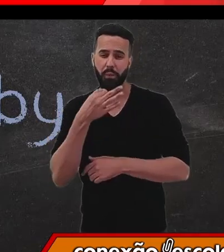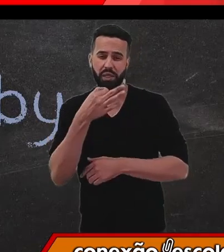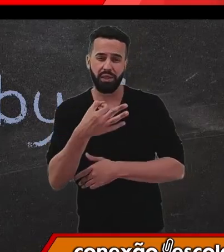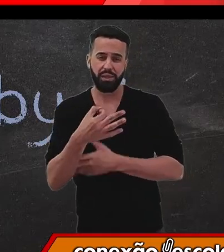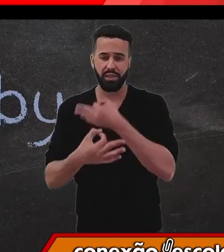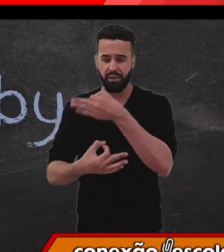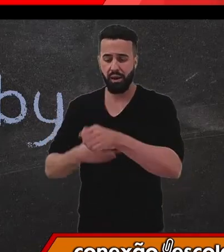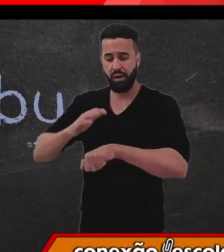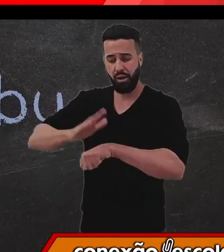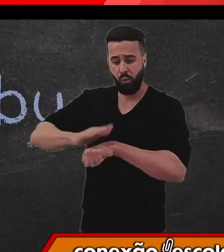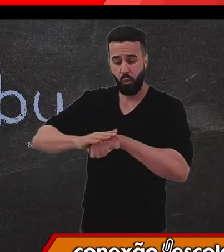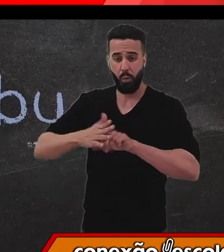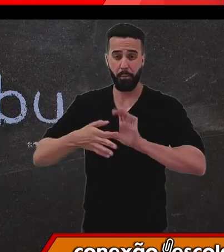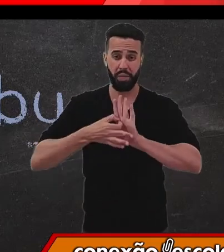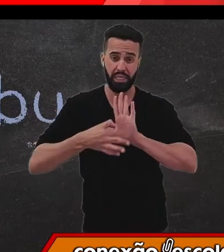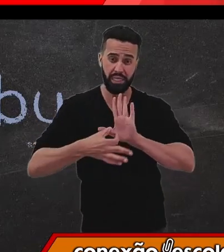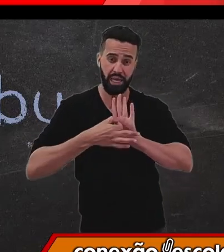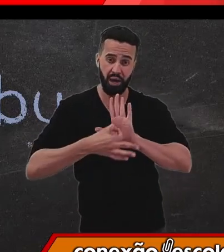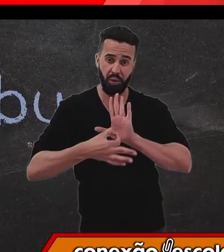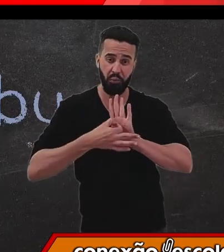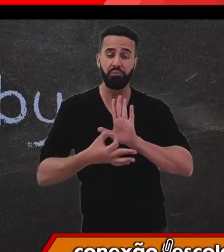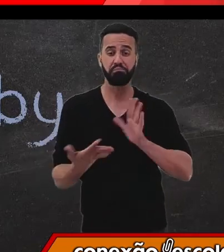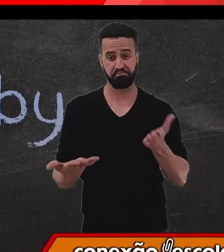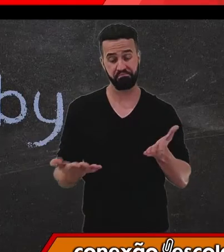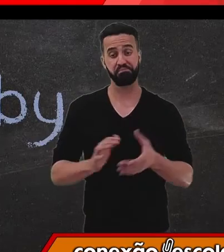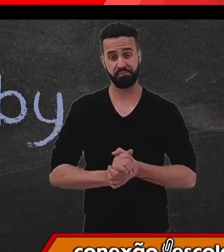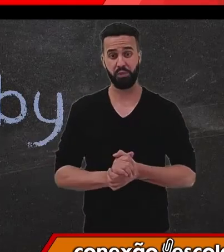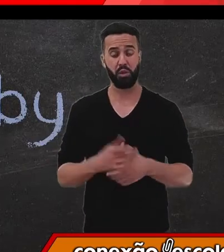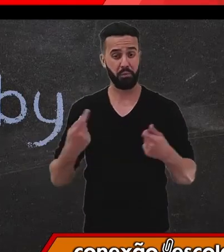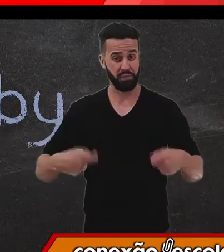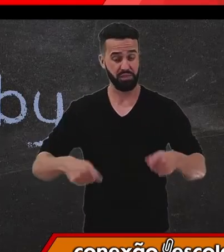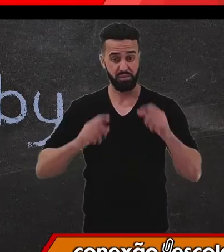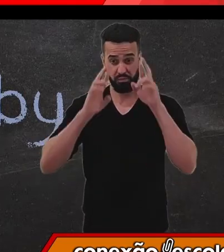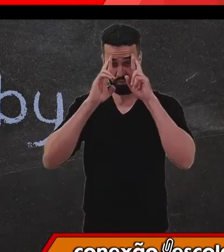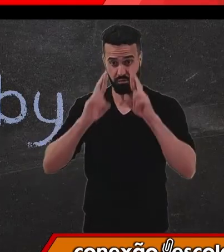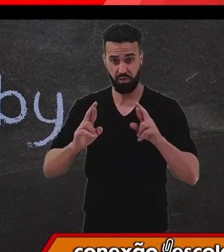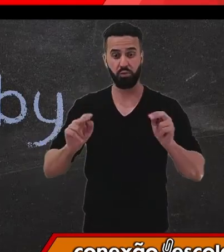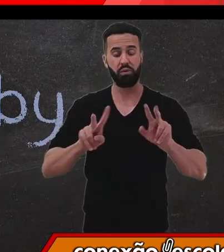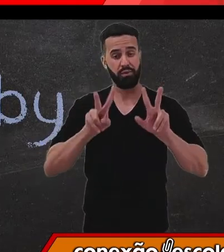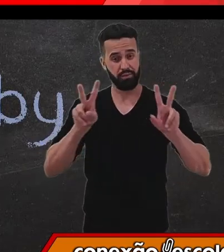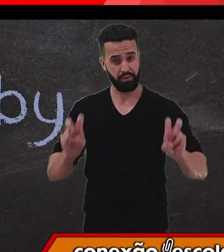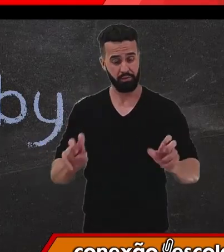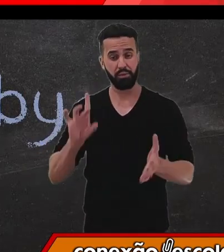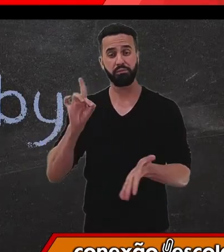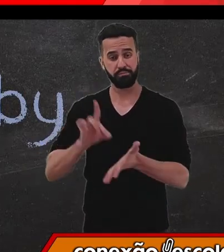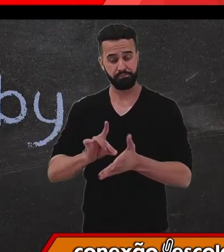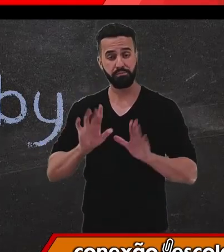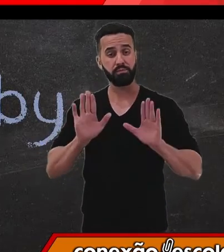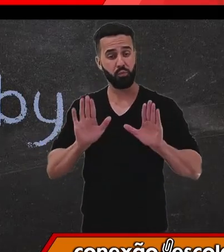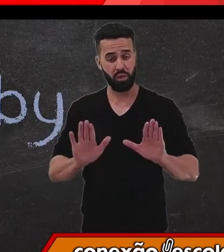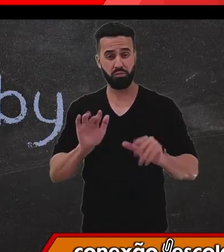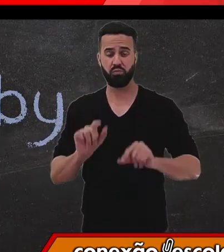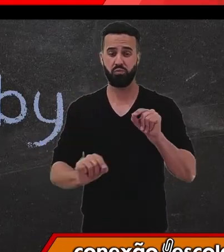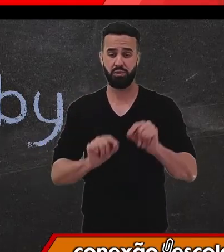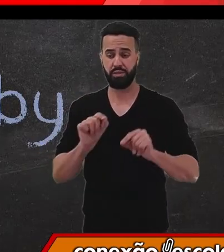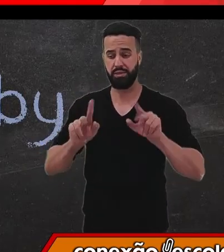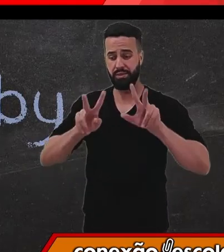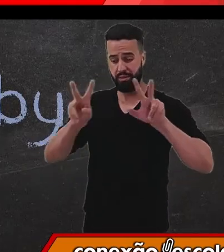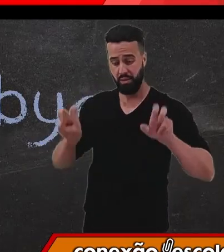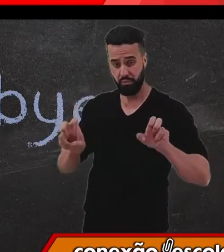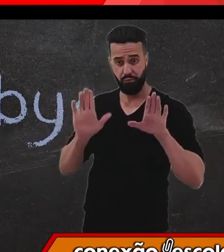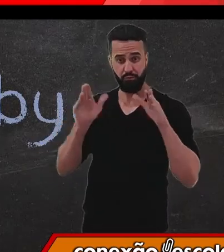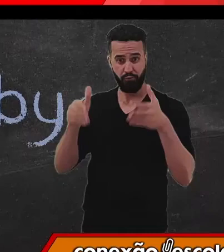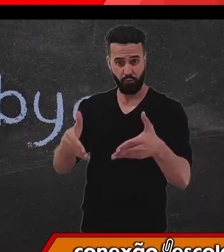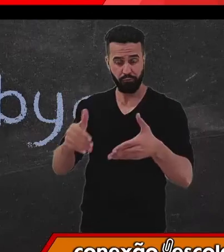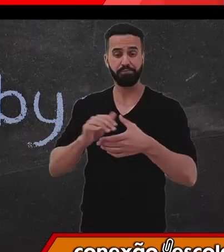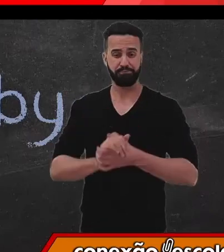opiniões, a sua impressão, claro, respeitando o tema original do texto, mas sem fugir do tema também.